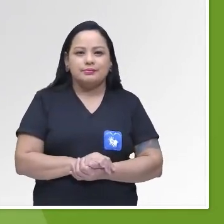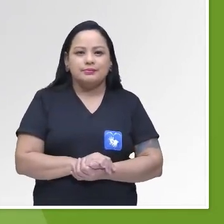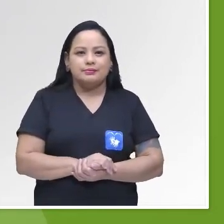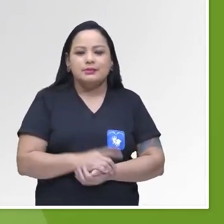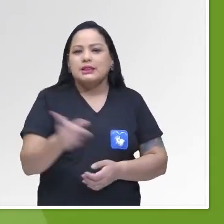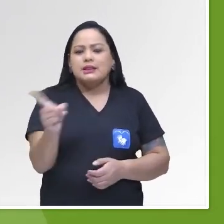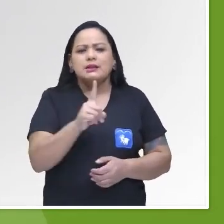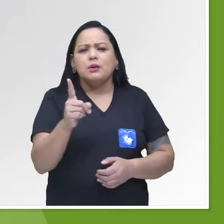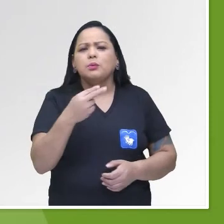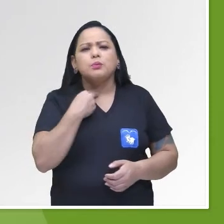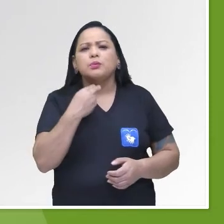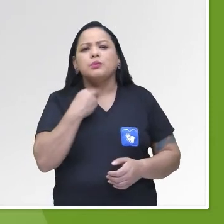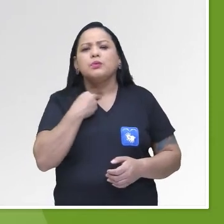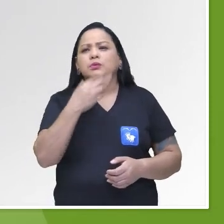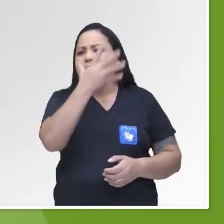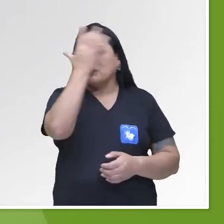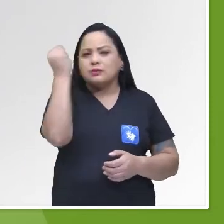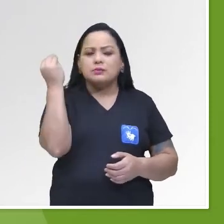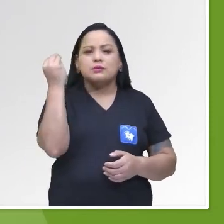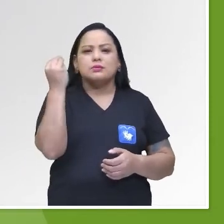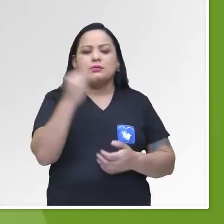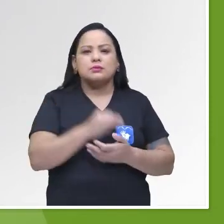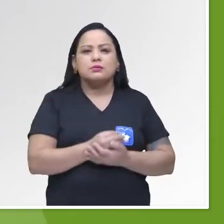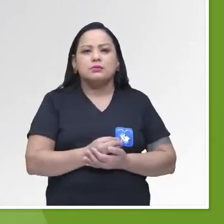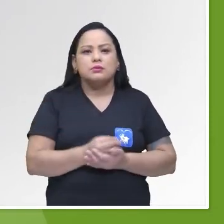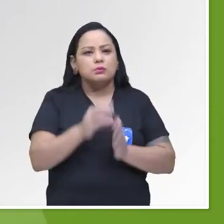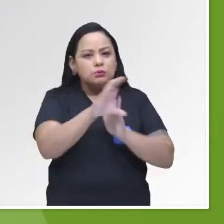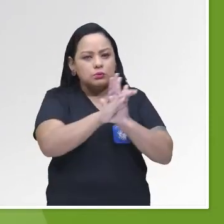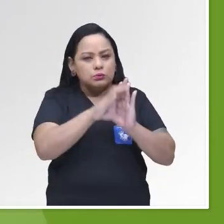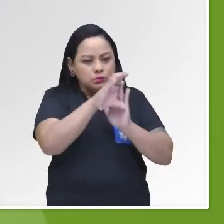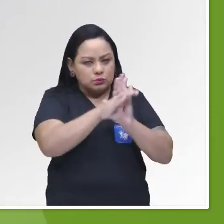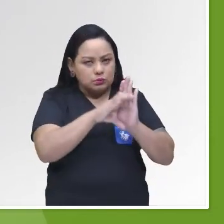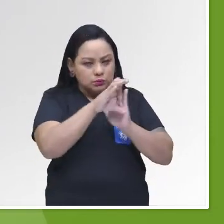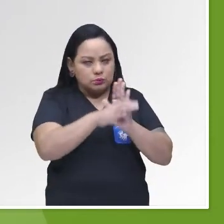Não podemos esquecer do conceito de